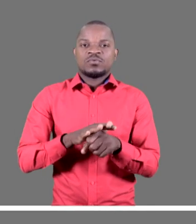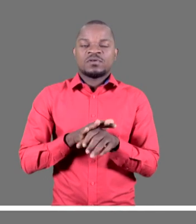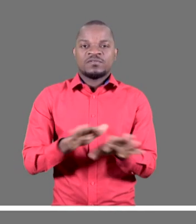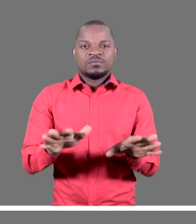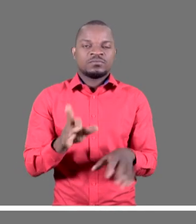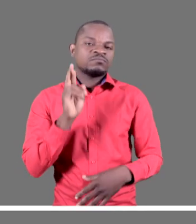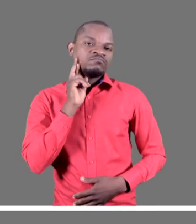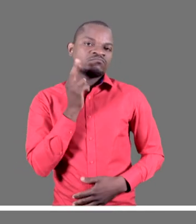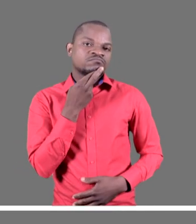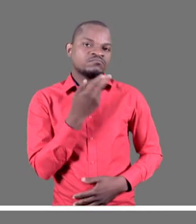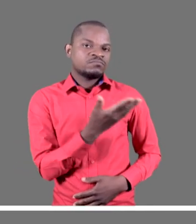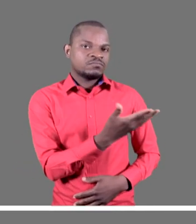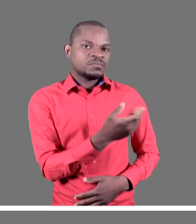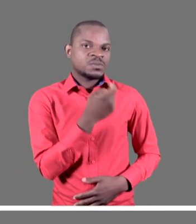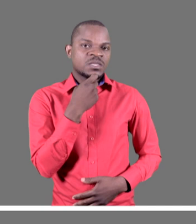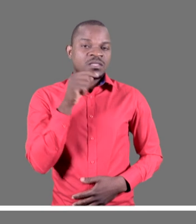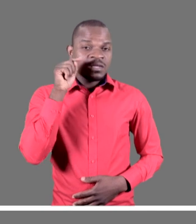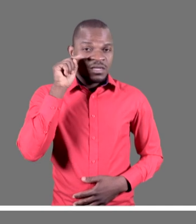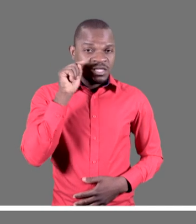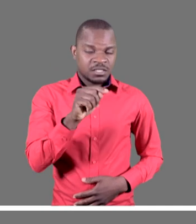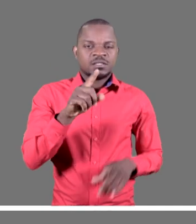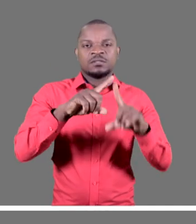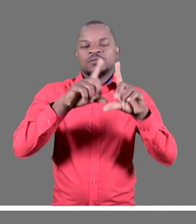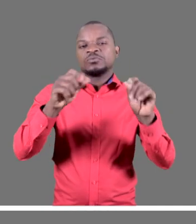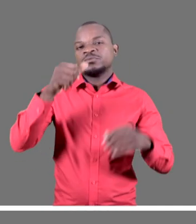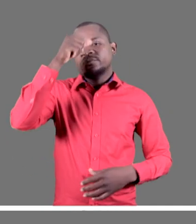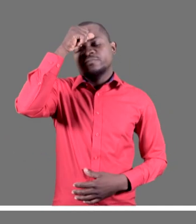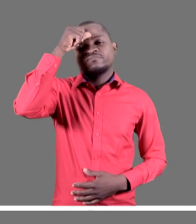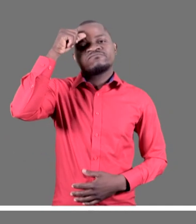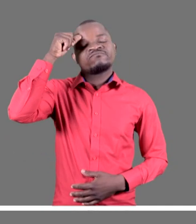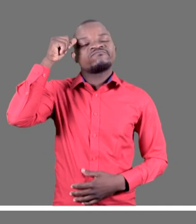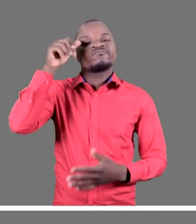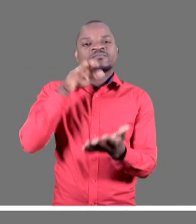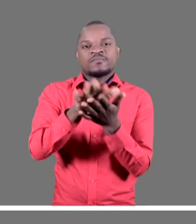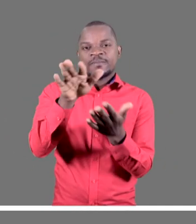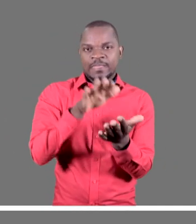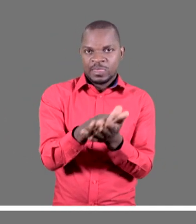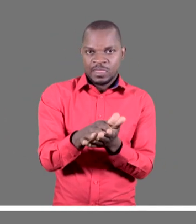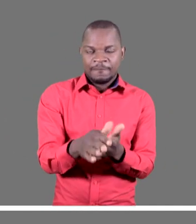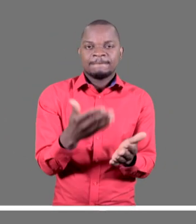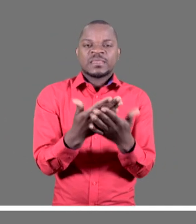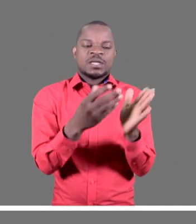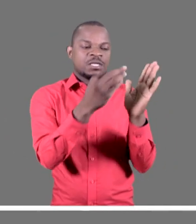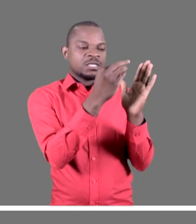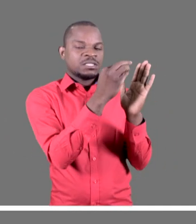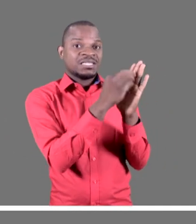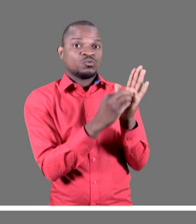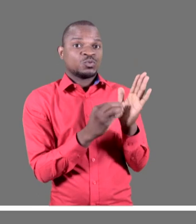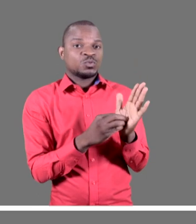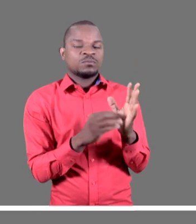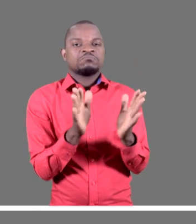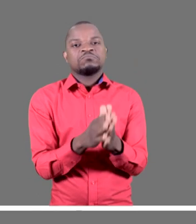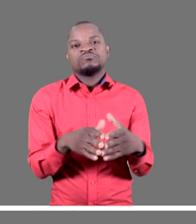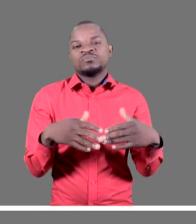É um tema, de facto, também complicado de explicar. Primeiro, porque não existe uma estatística que possa nos ajudar